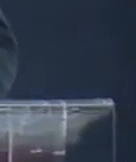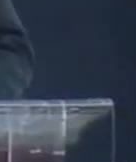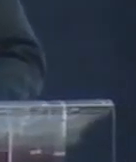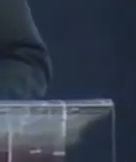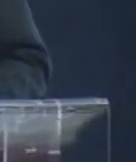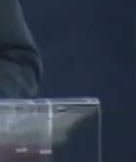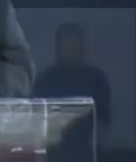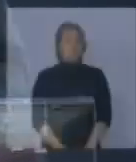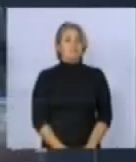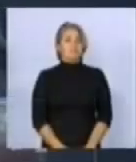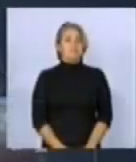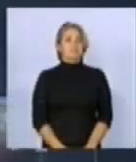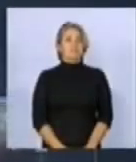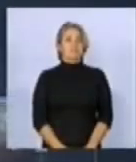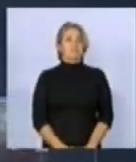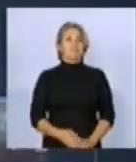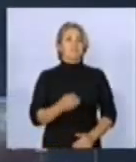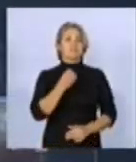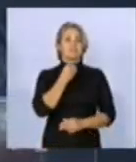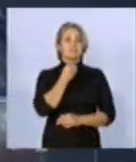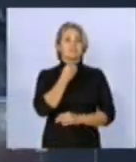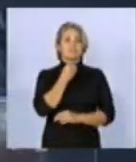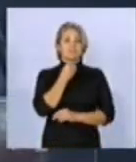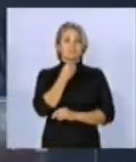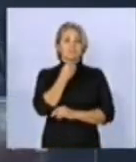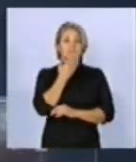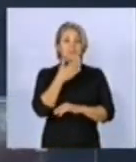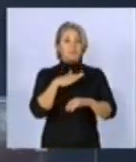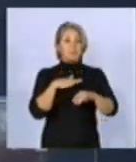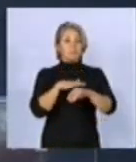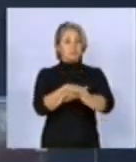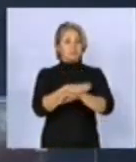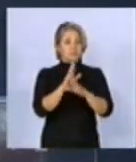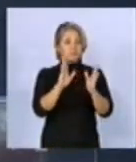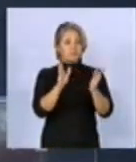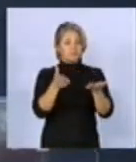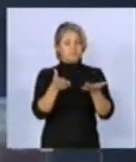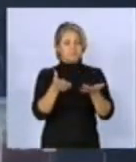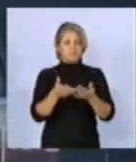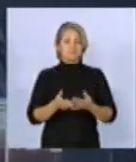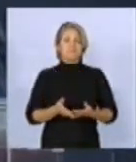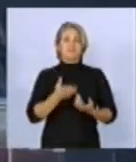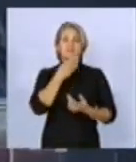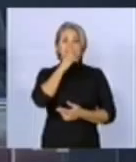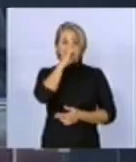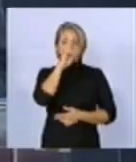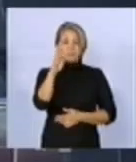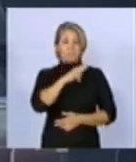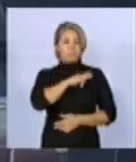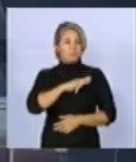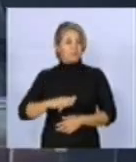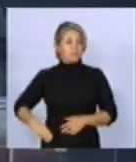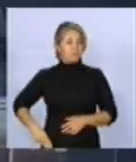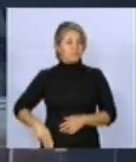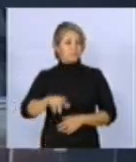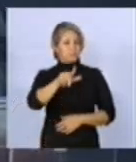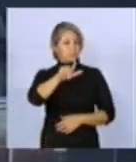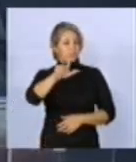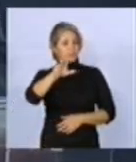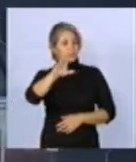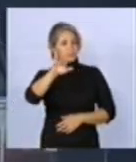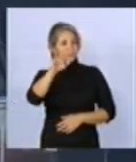aqui boa noite adiantada hora e Excelentíssimo Senhor Ministro Dr Luiz f